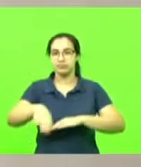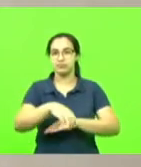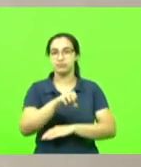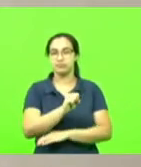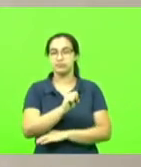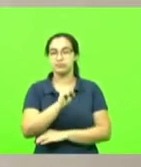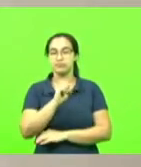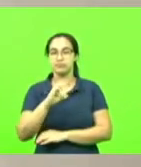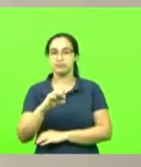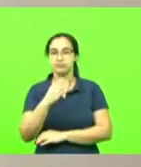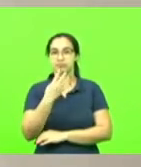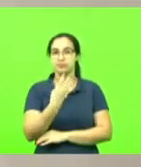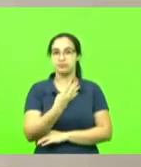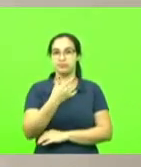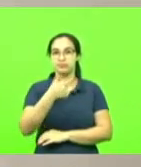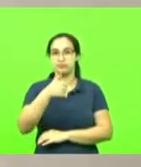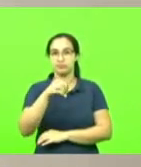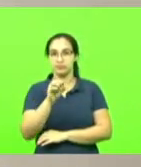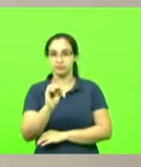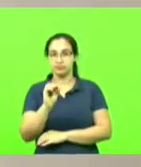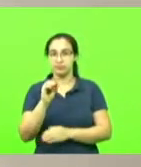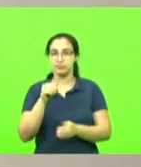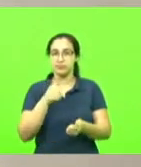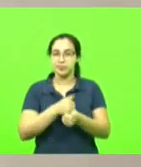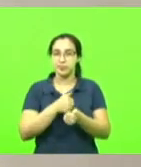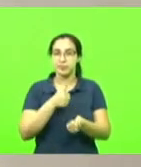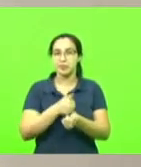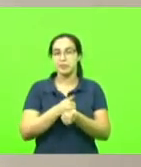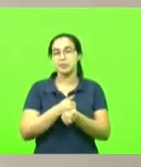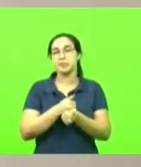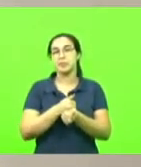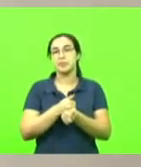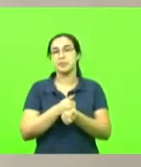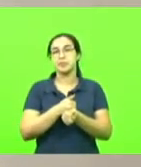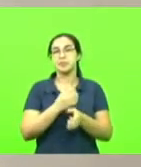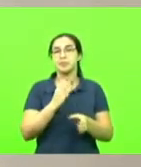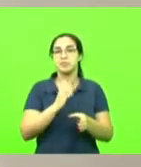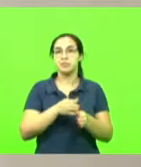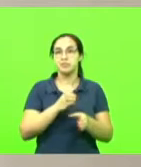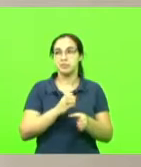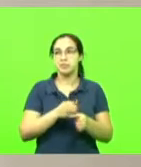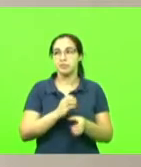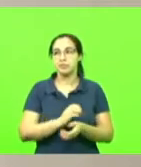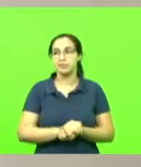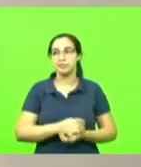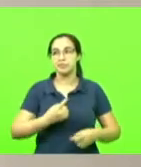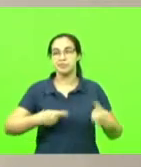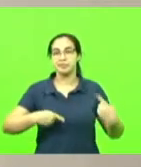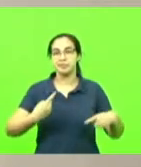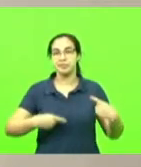SC-410, próximo ao quilômetro 15, no município de Canelinha. Em discussão?